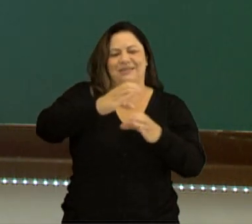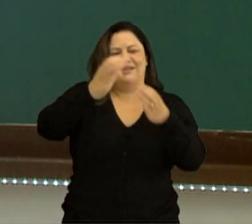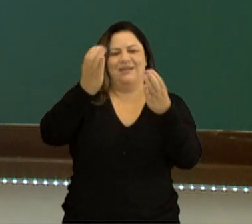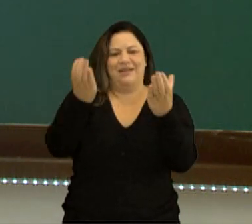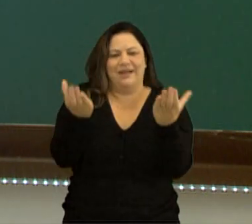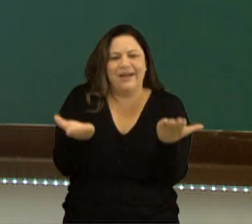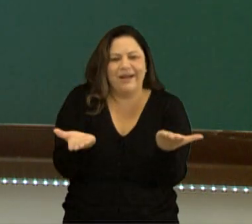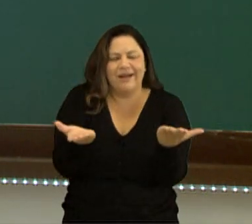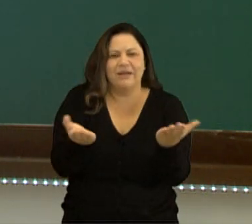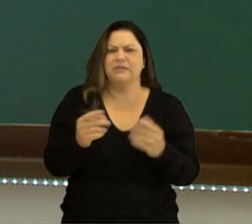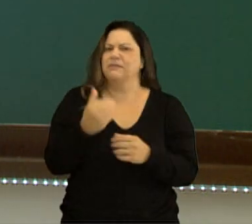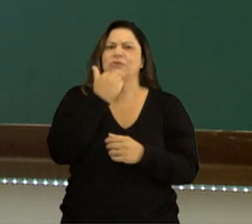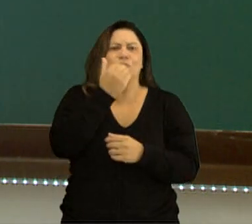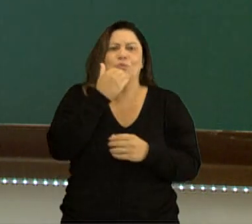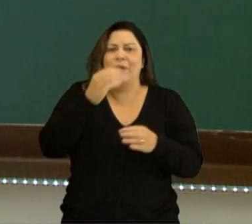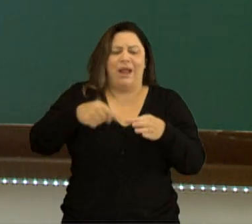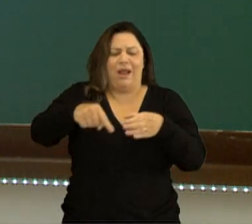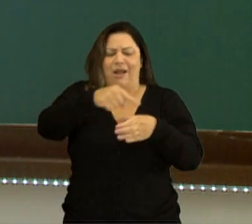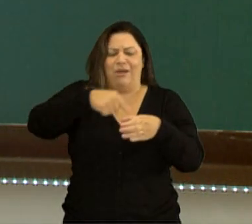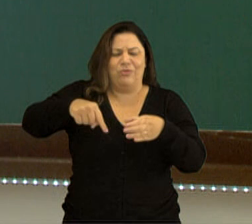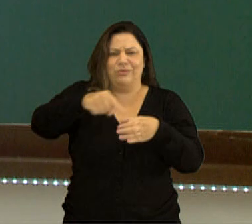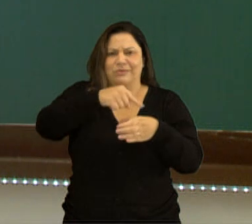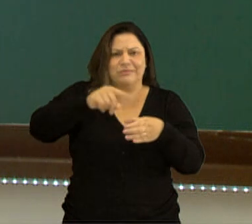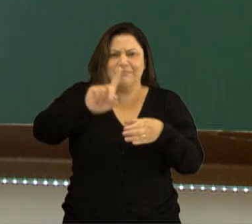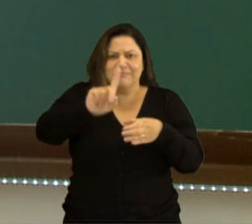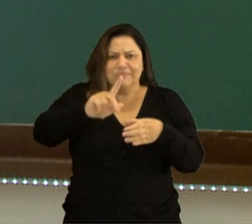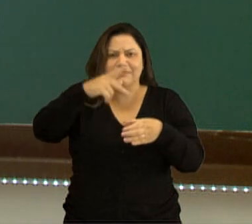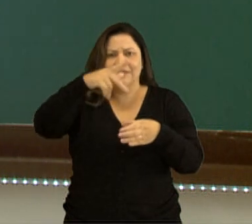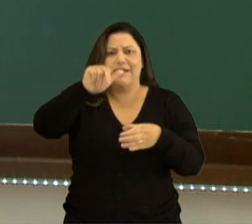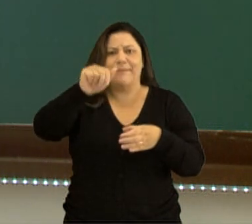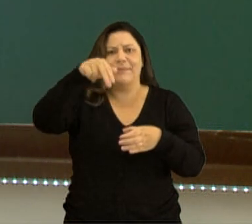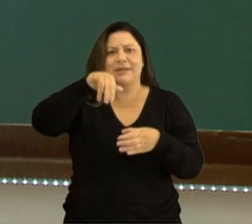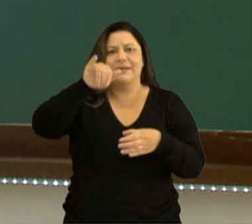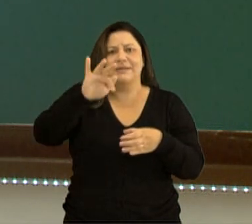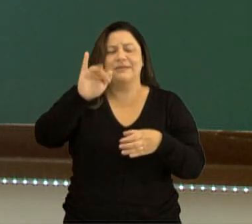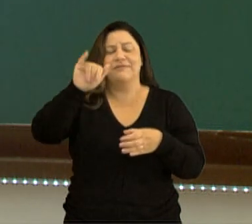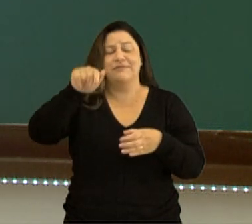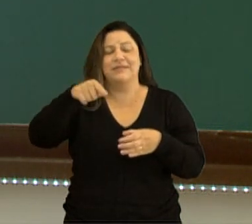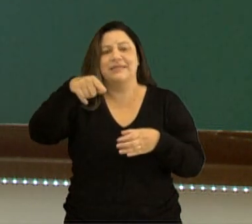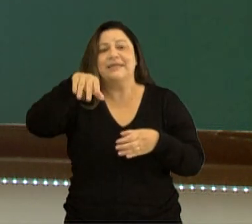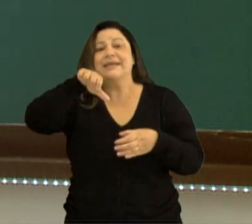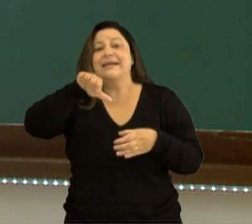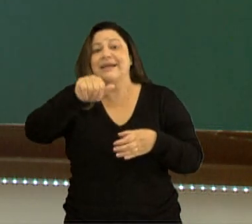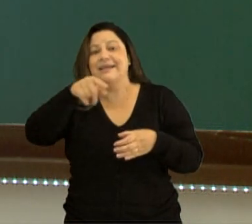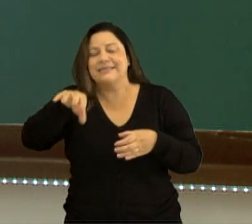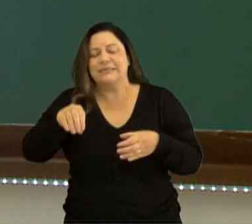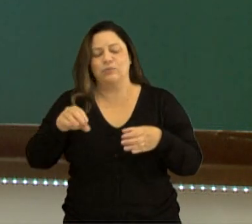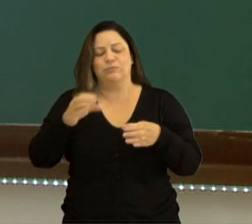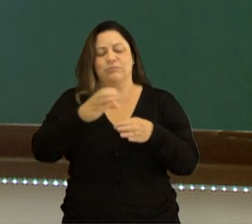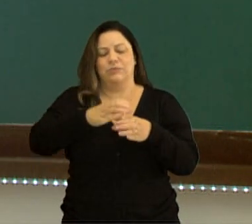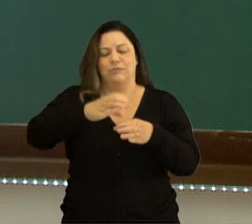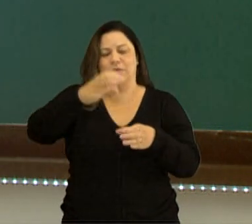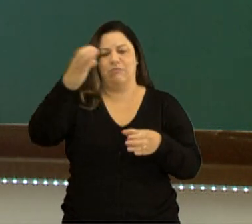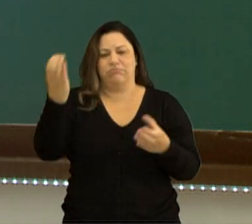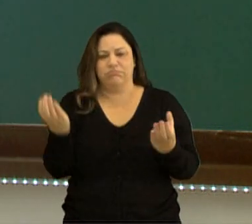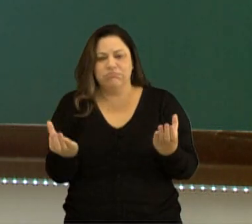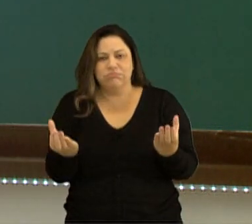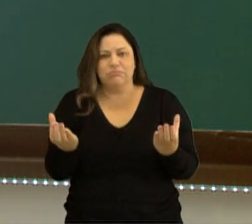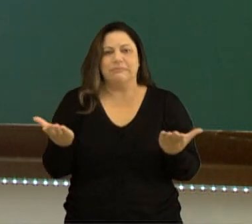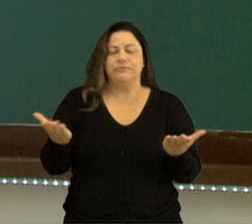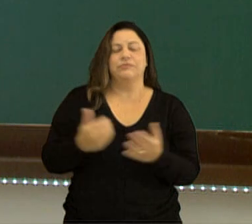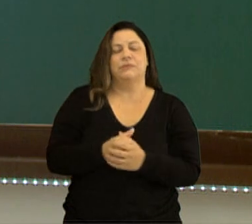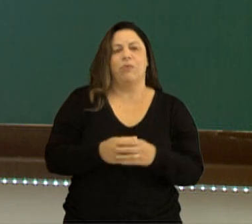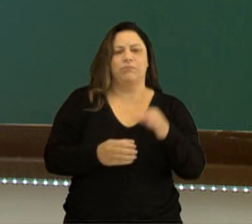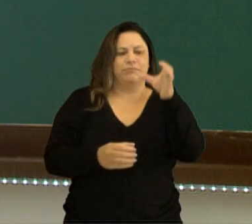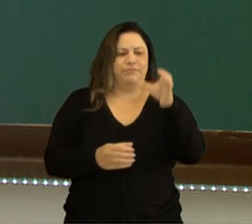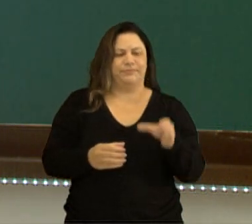planificar, ele já não é mais um corpo redondo, é uma planificação do corpo redondo. Então, por exemplo, a parte lateral, a área lateral,